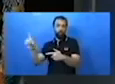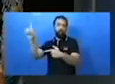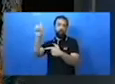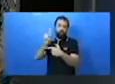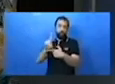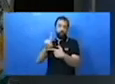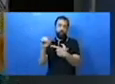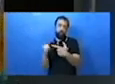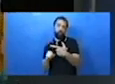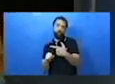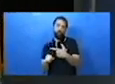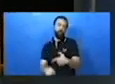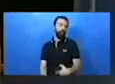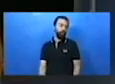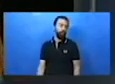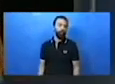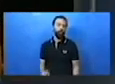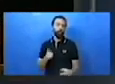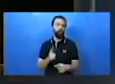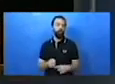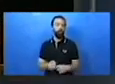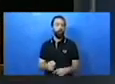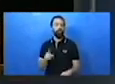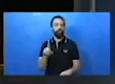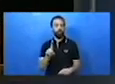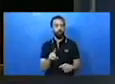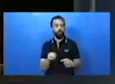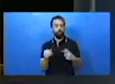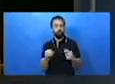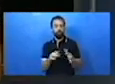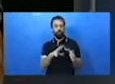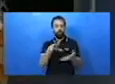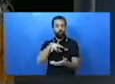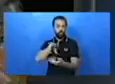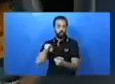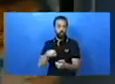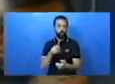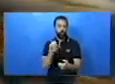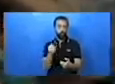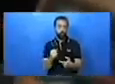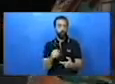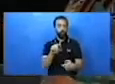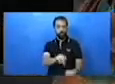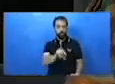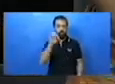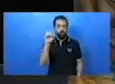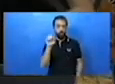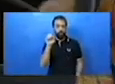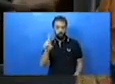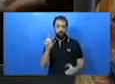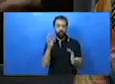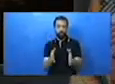corresponde a 1/8, porque eu tirei uma parte de 8. Então,